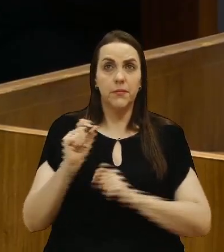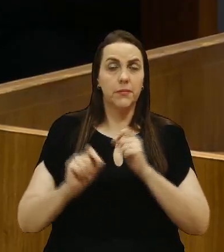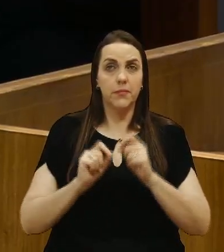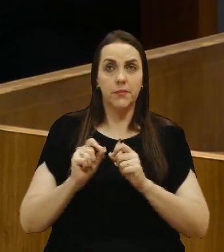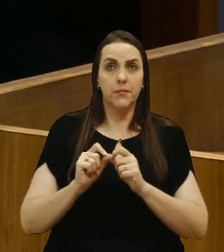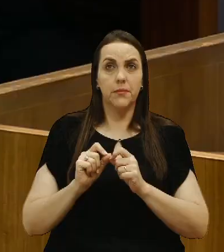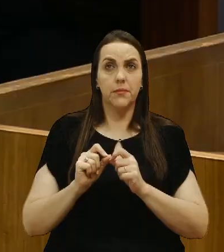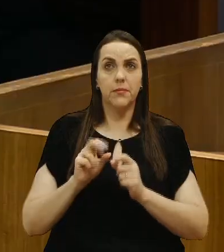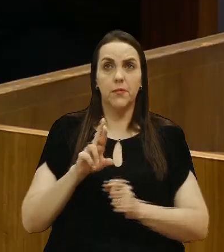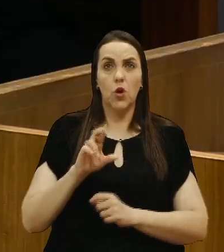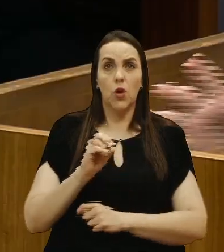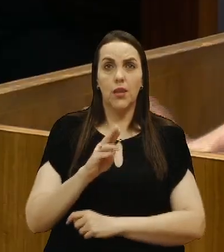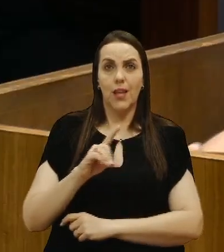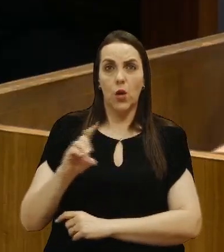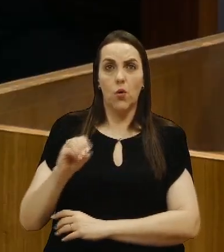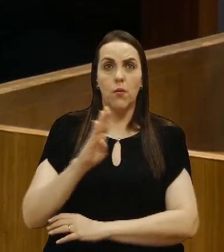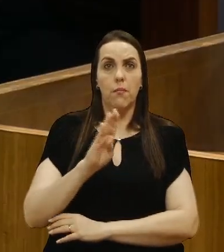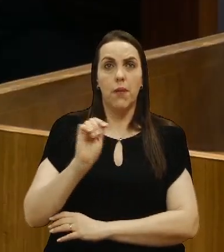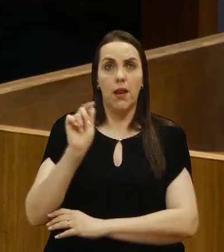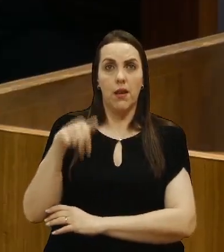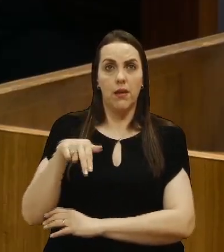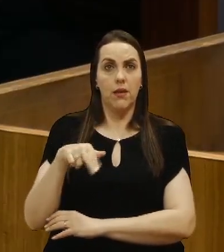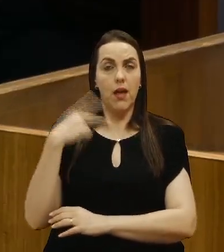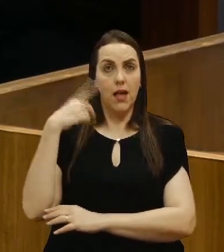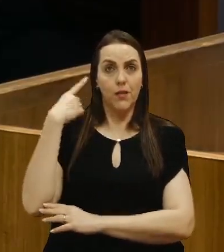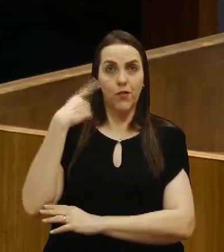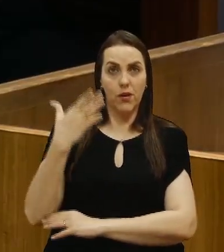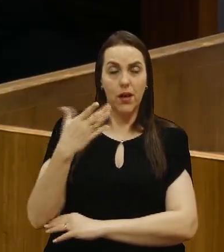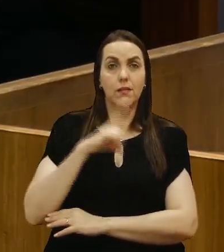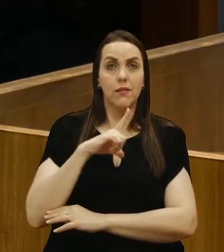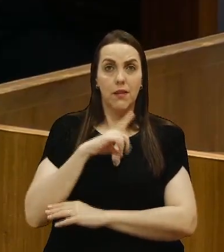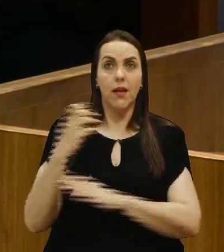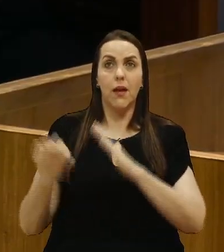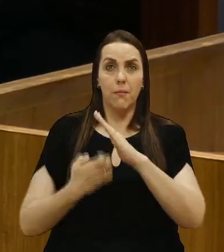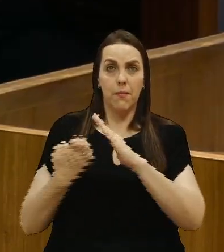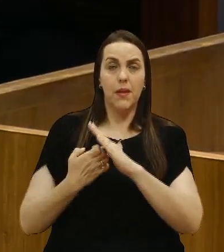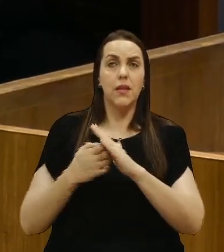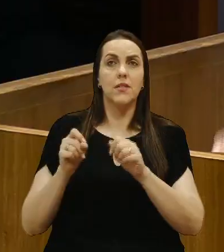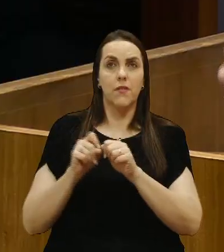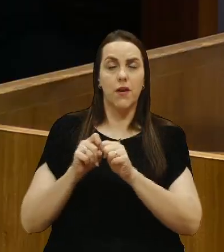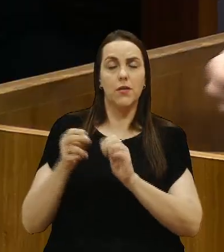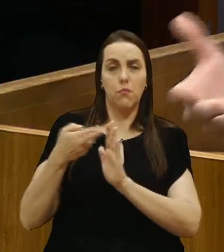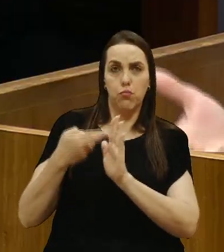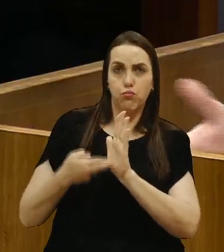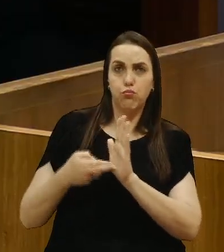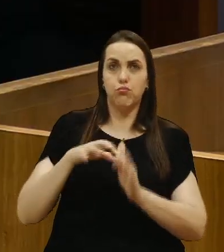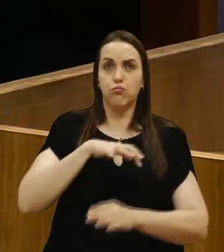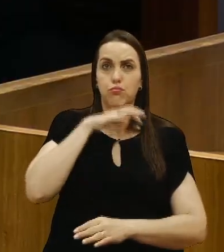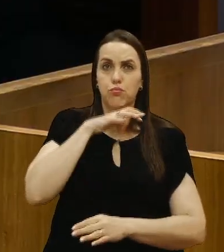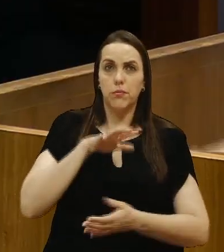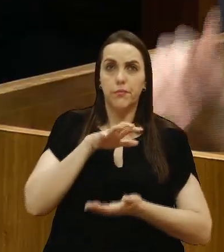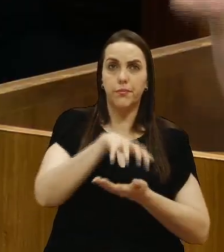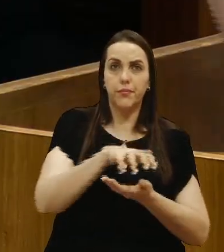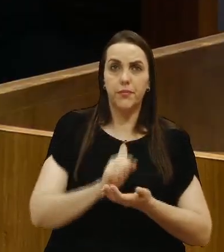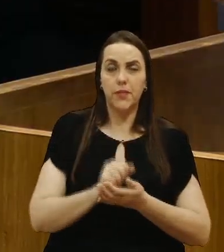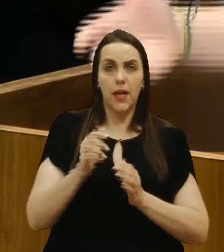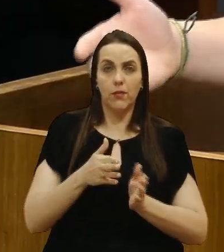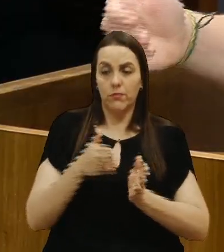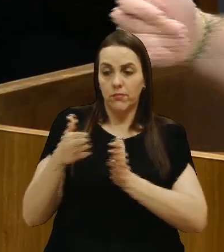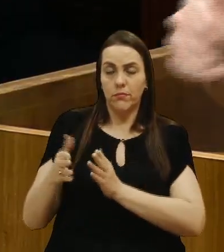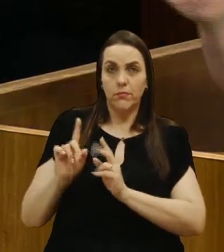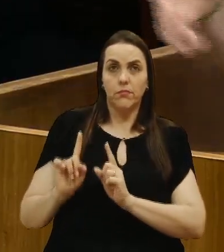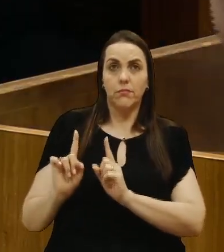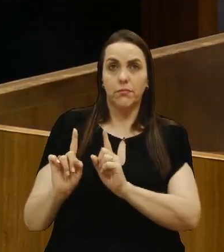Balém, né, advogado, que tem uma empresa que faz regularização fundiária. E ele, ao lado do Balém,